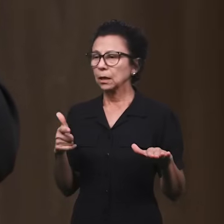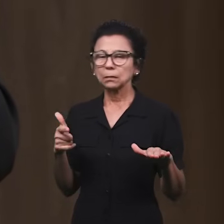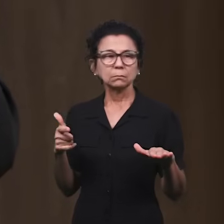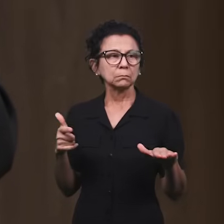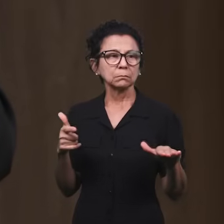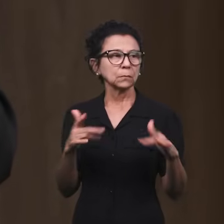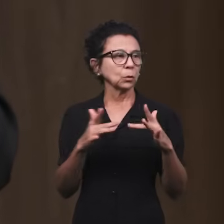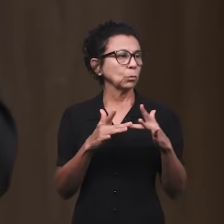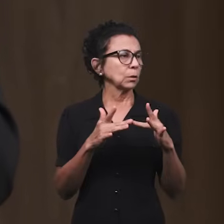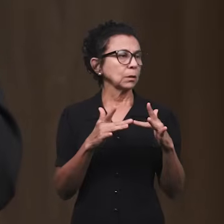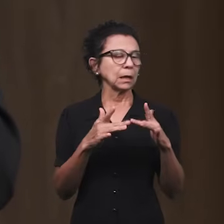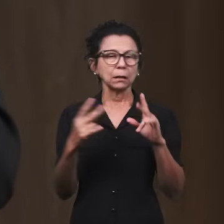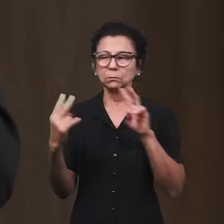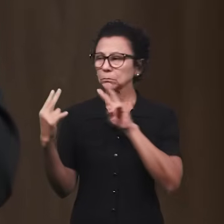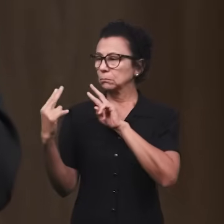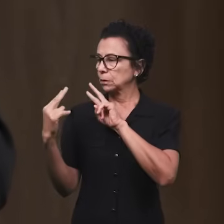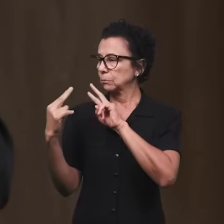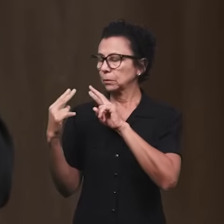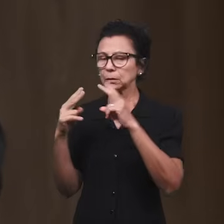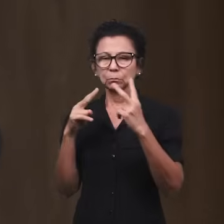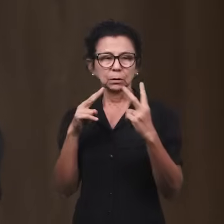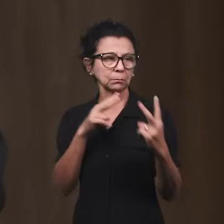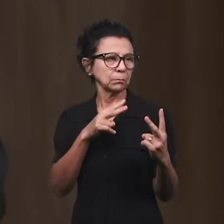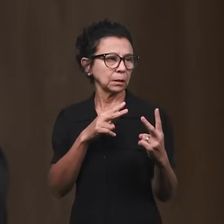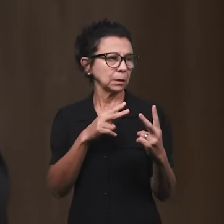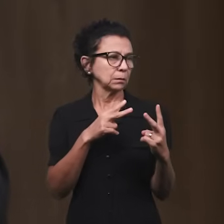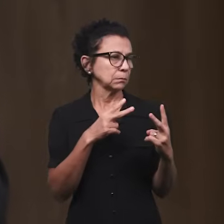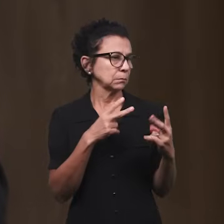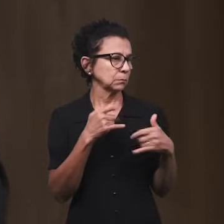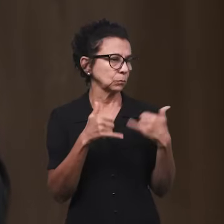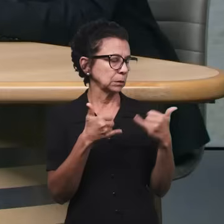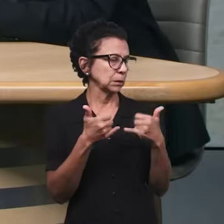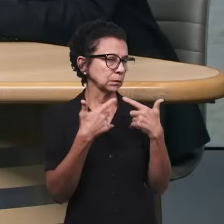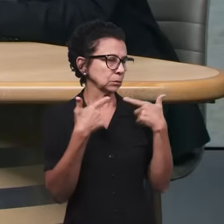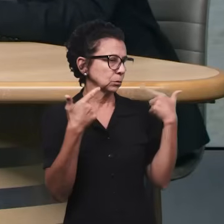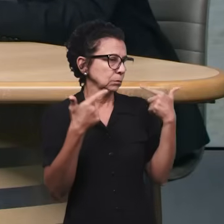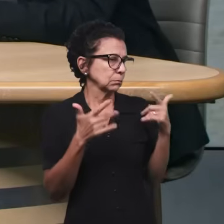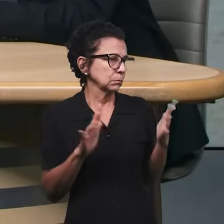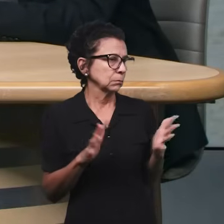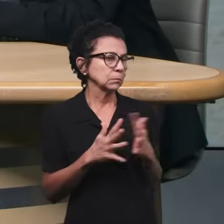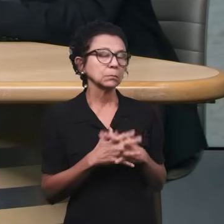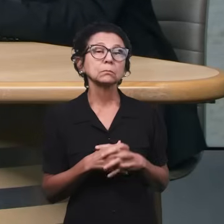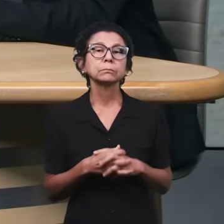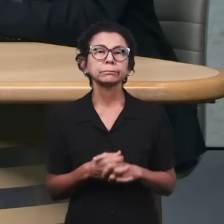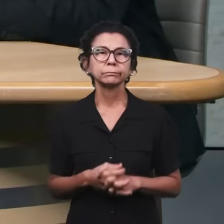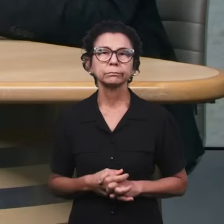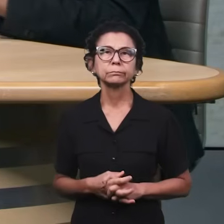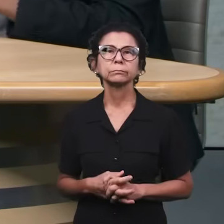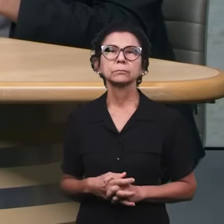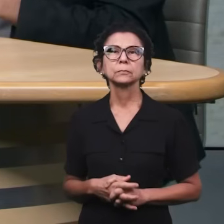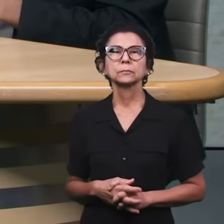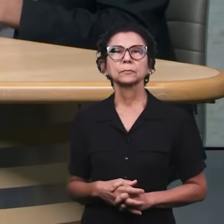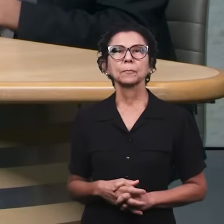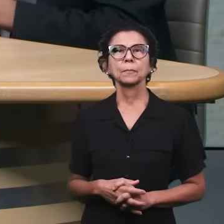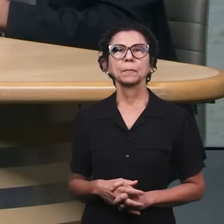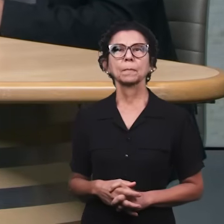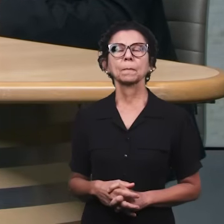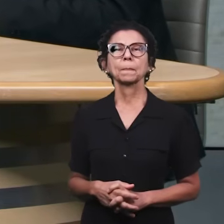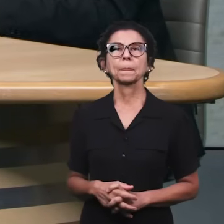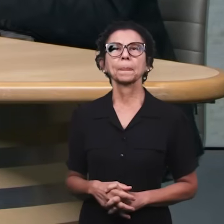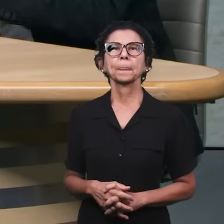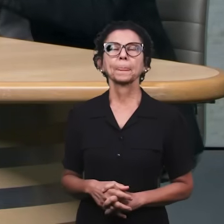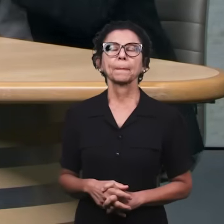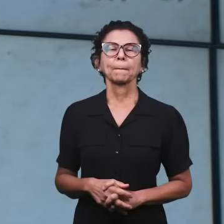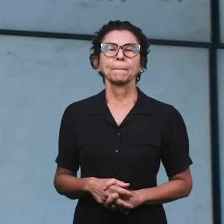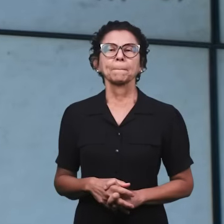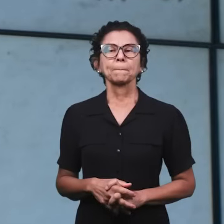conexão, a ponte não é construída e pode vir aí um prejuízo, né? Acho que tudo que nós comentamos aqui no início